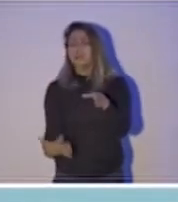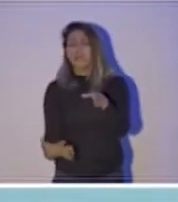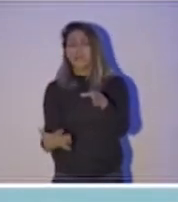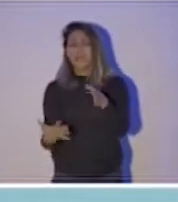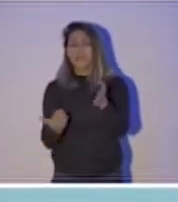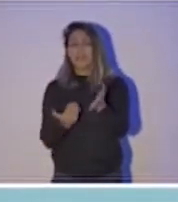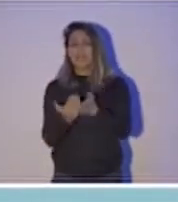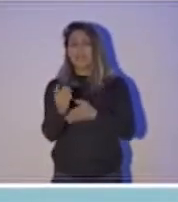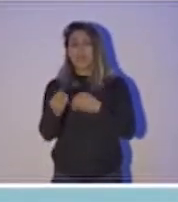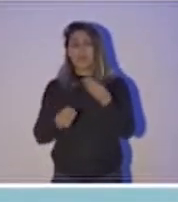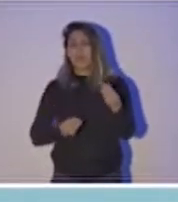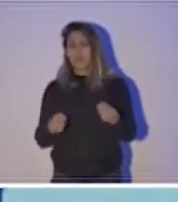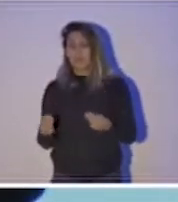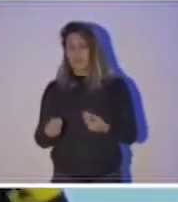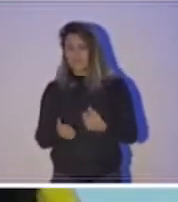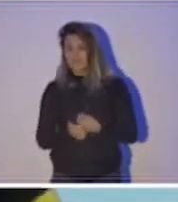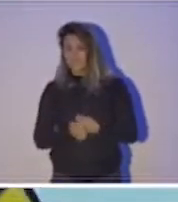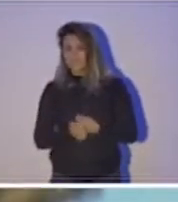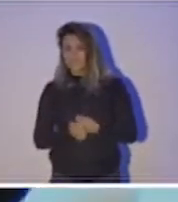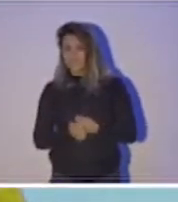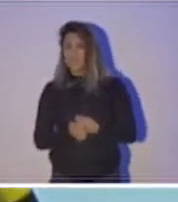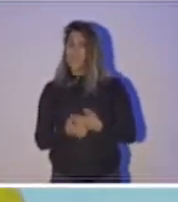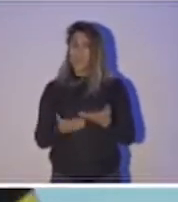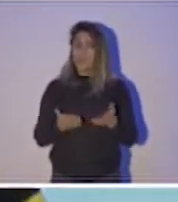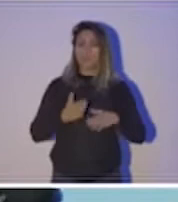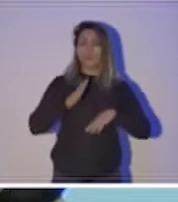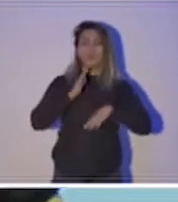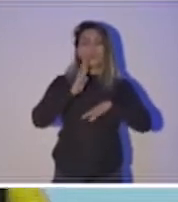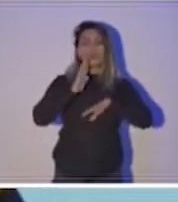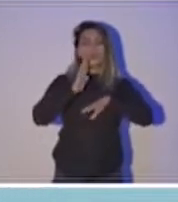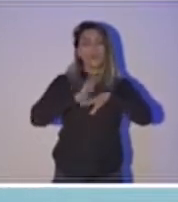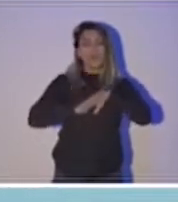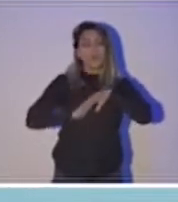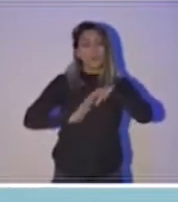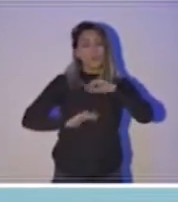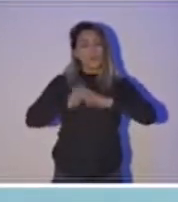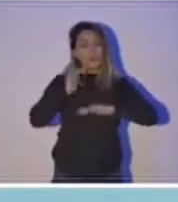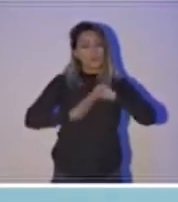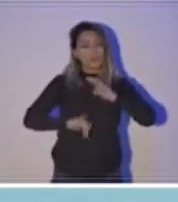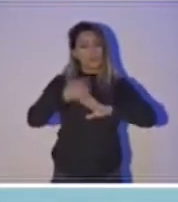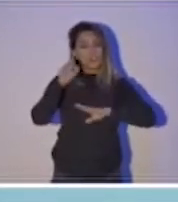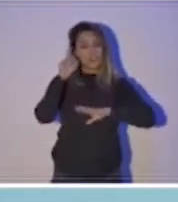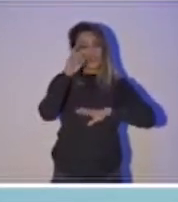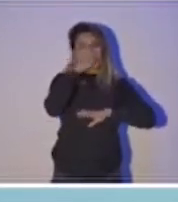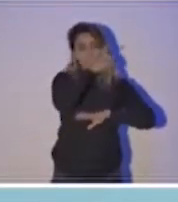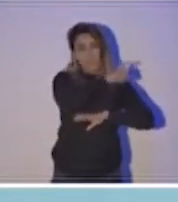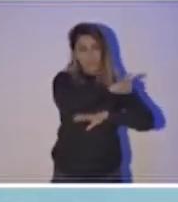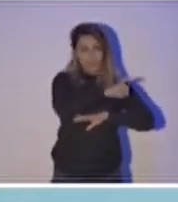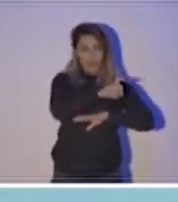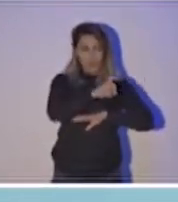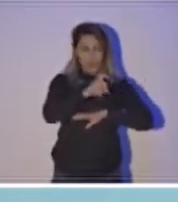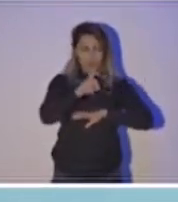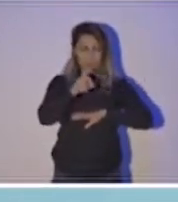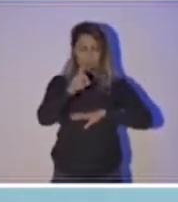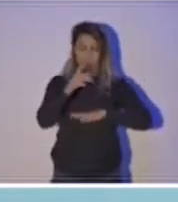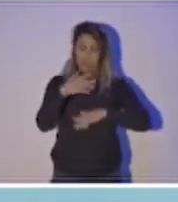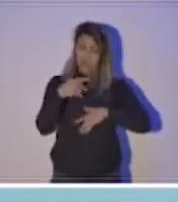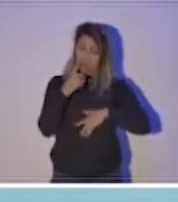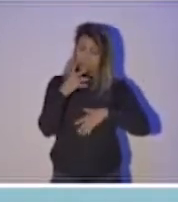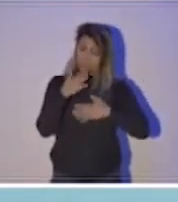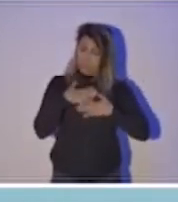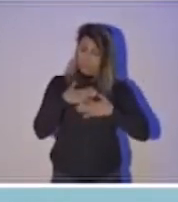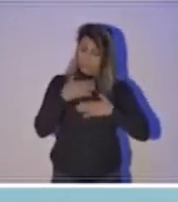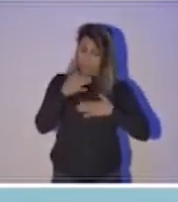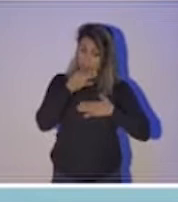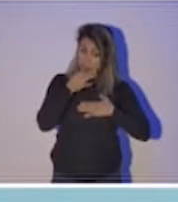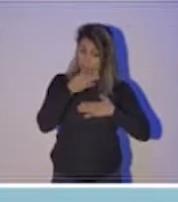mais difíceis, e eu preciso ser sincero aqui, nem tudo são flores. Uma das técnicas mais importantes, eu acho,